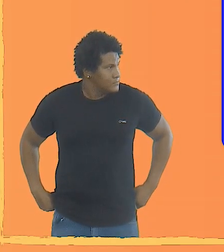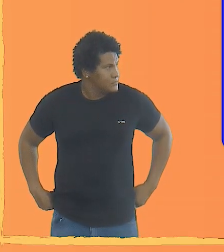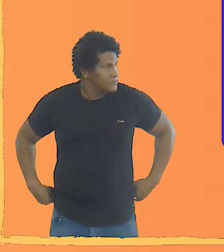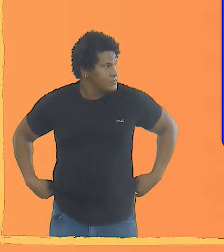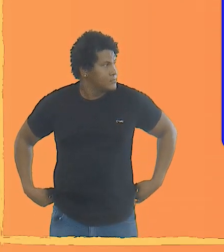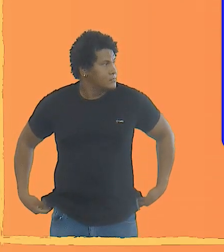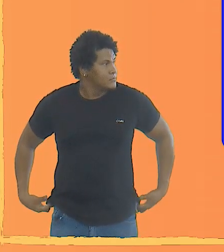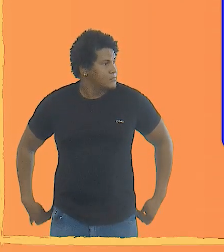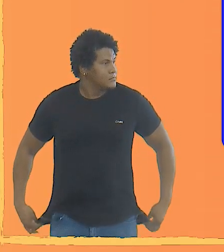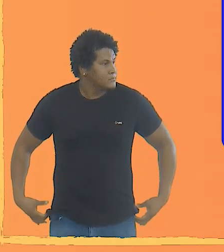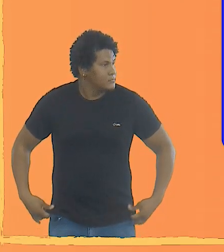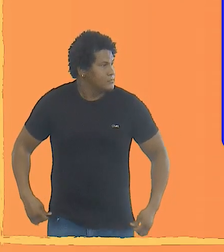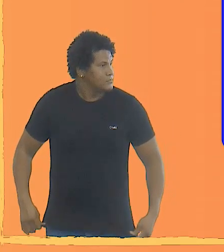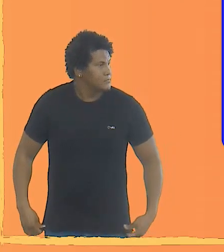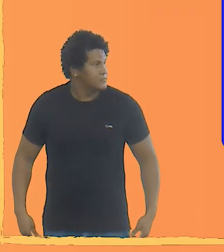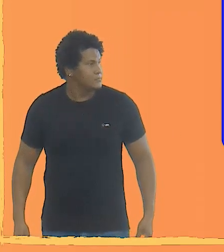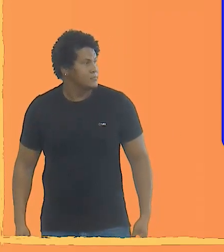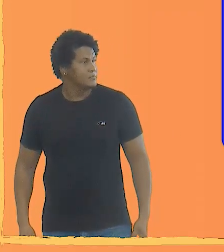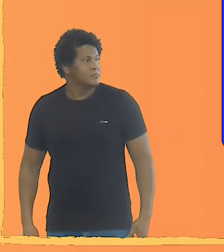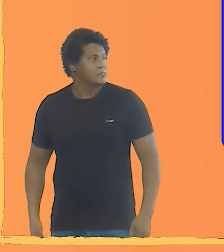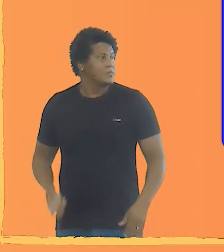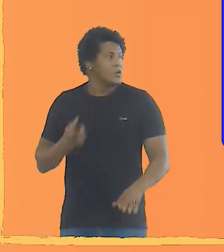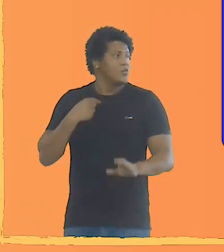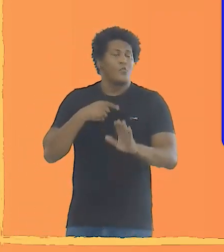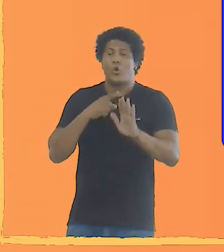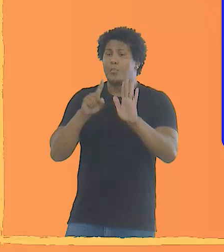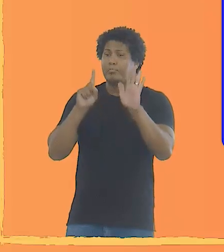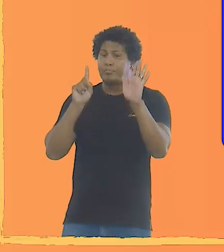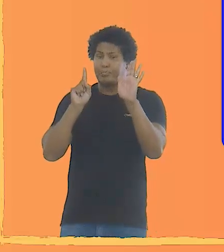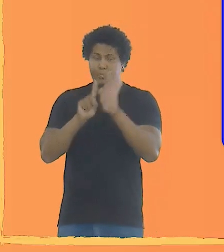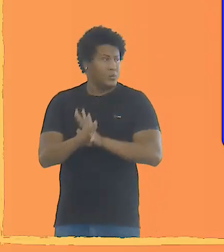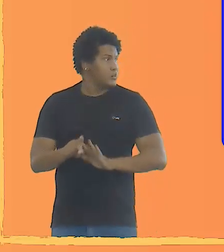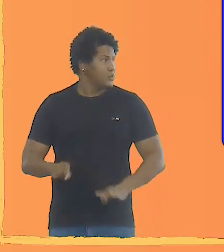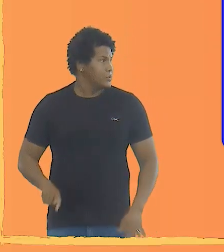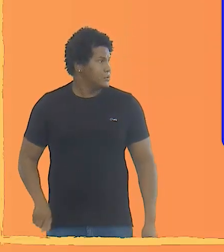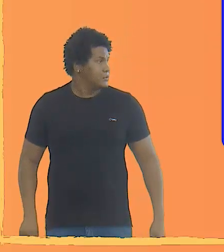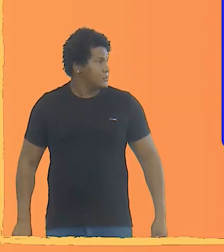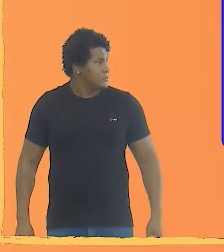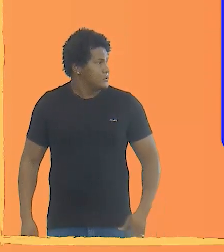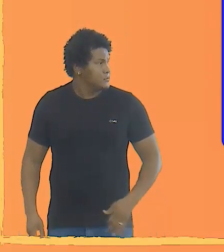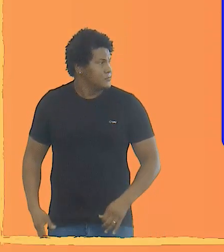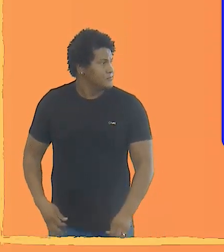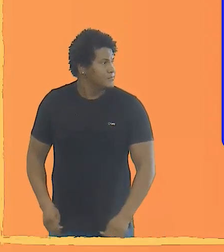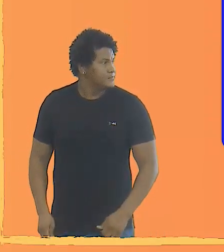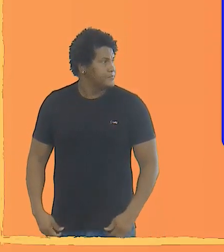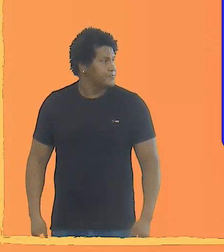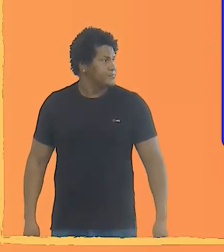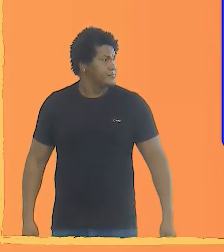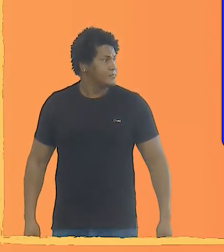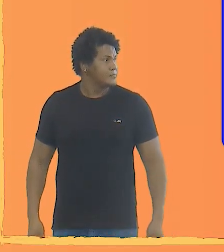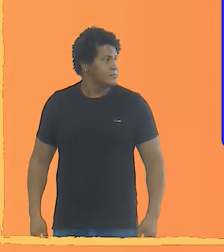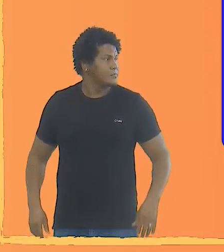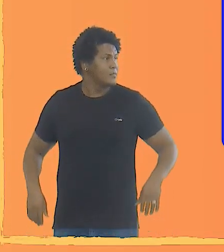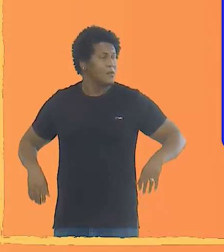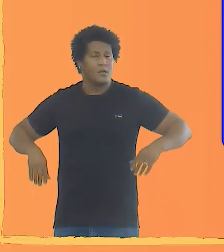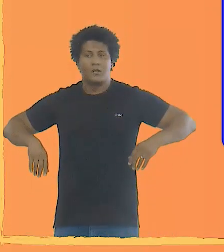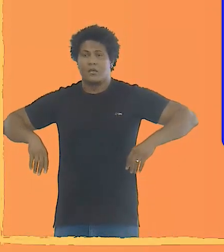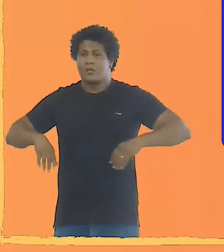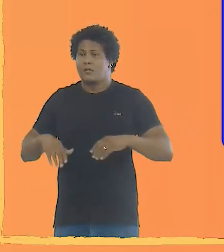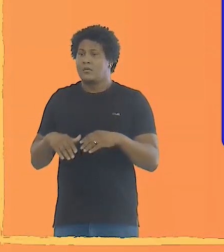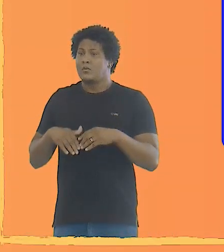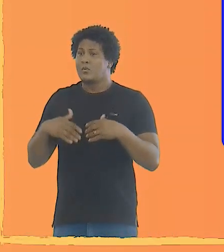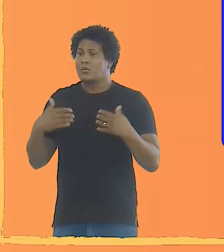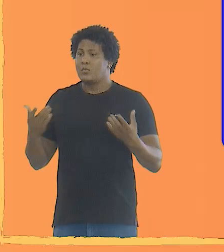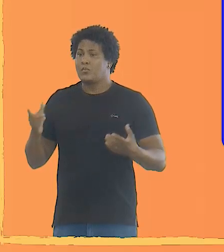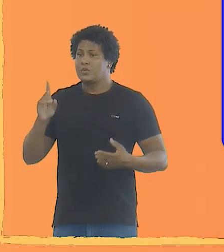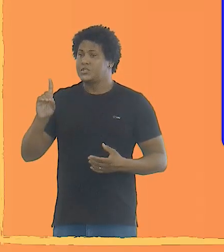Eu vou pegar um grupo de alunos e vou fazer a seguinte pergunta: qual é o dia da semana do teu